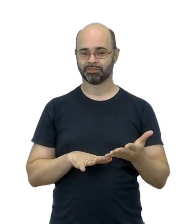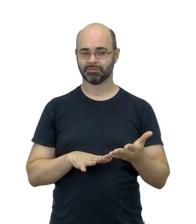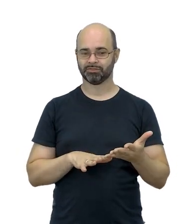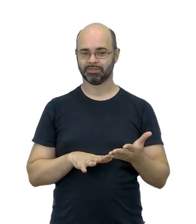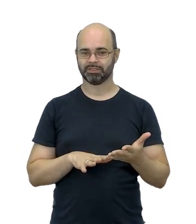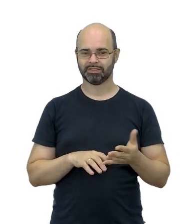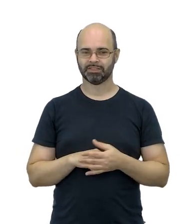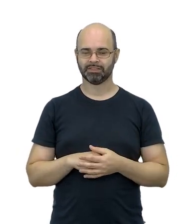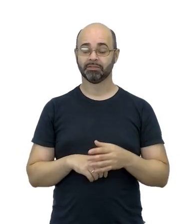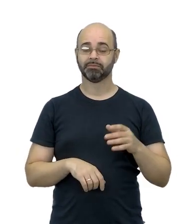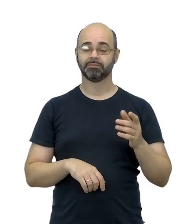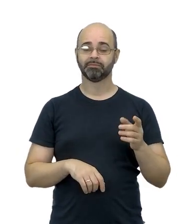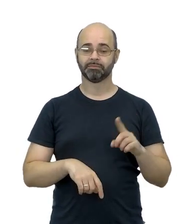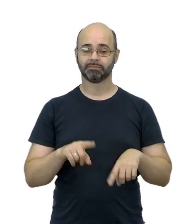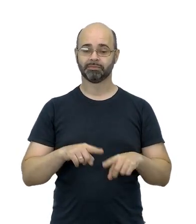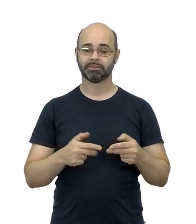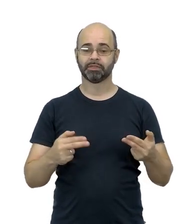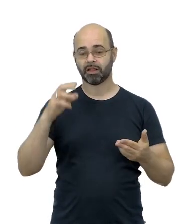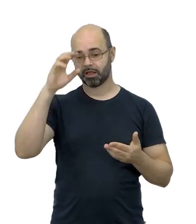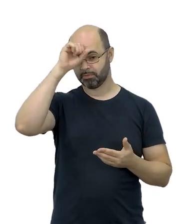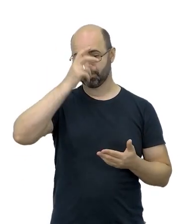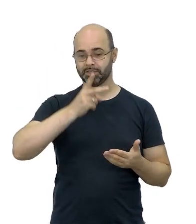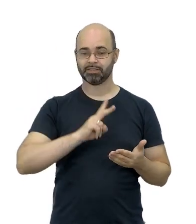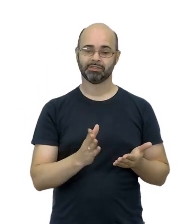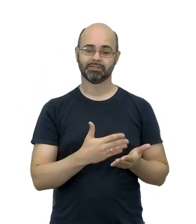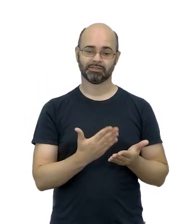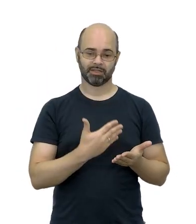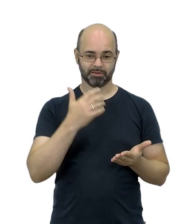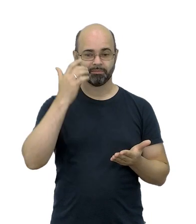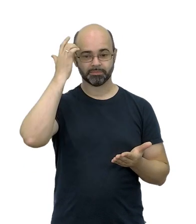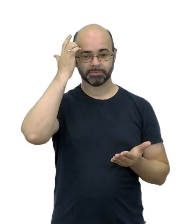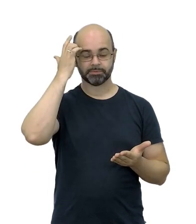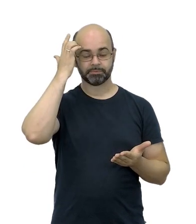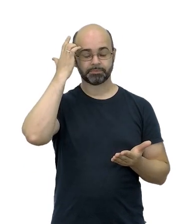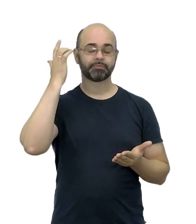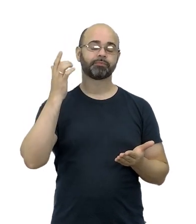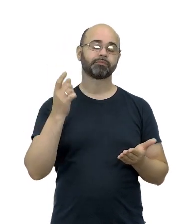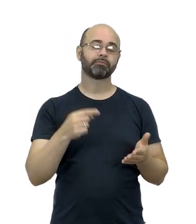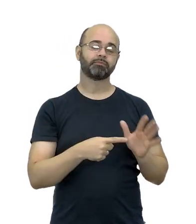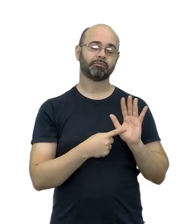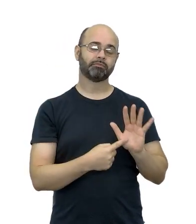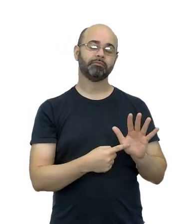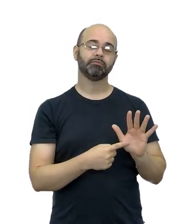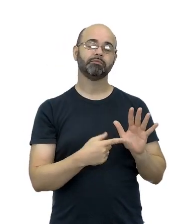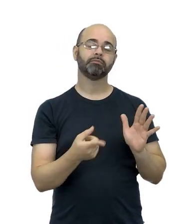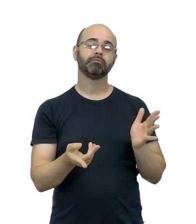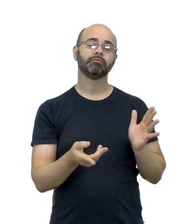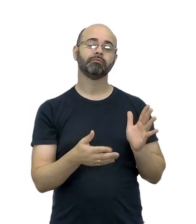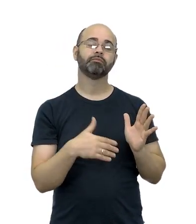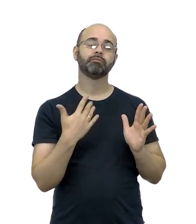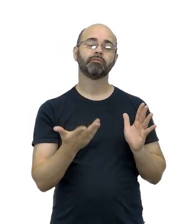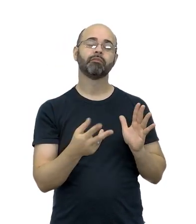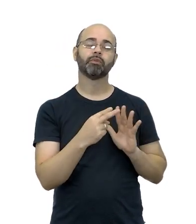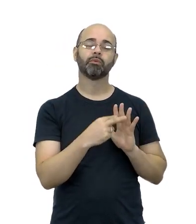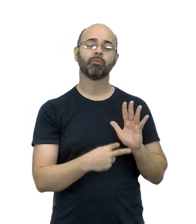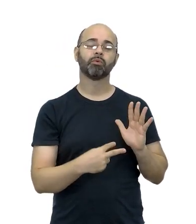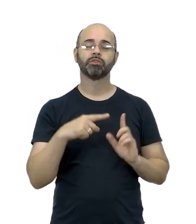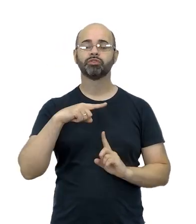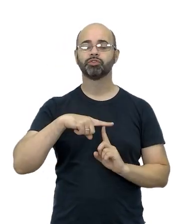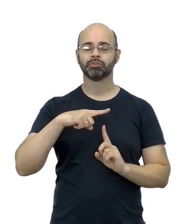no material Aprender Sempre, e a gente vai identificando ali quais são, no fundo, esses tipos